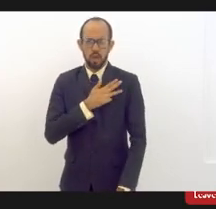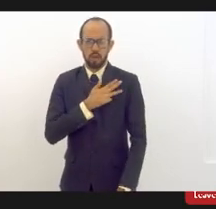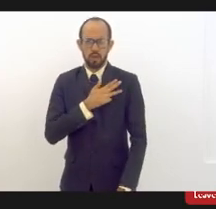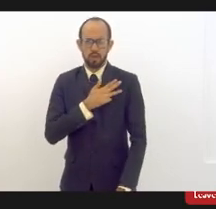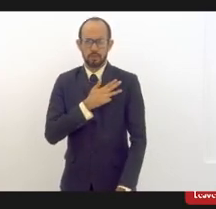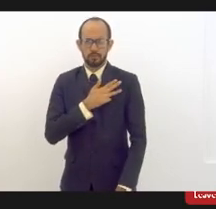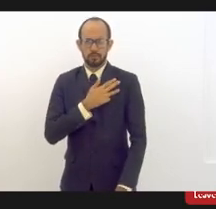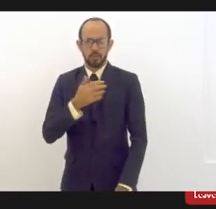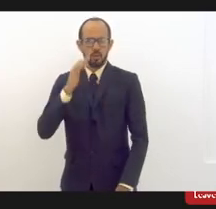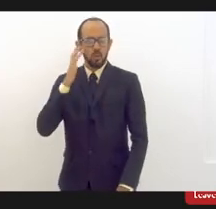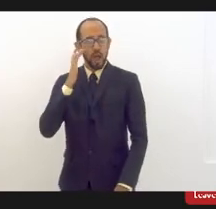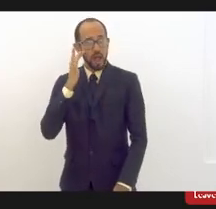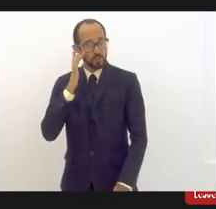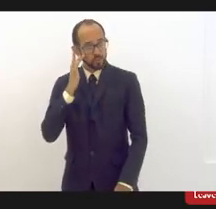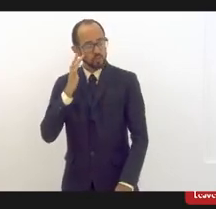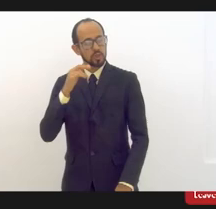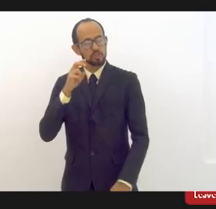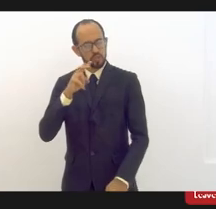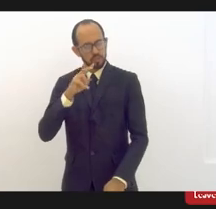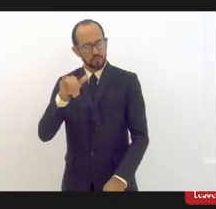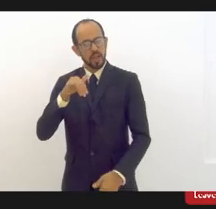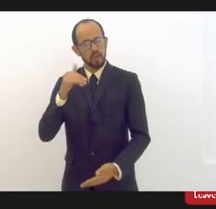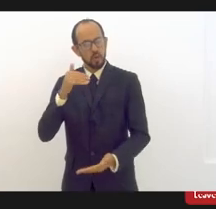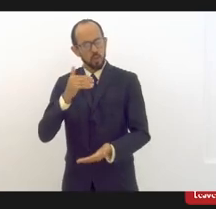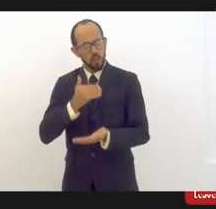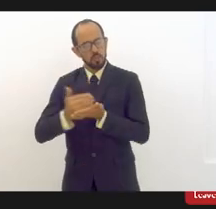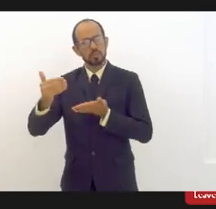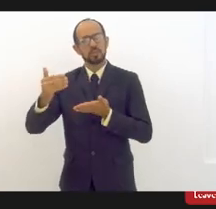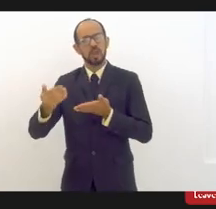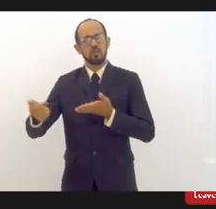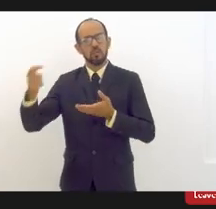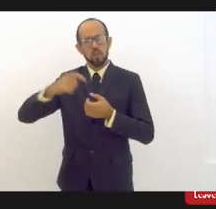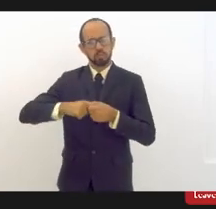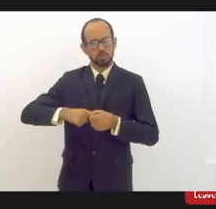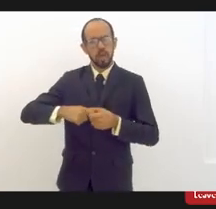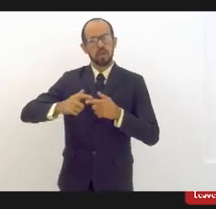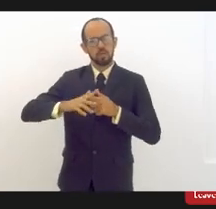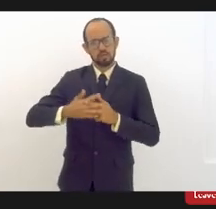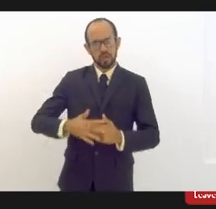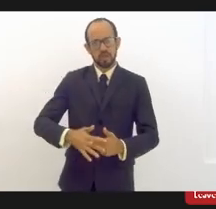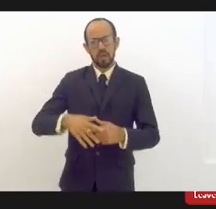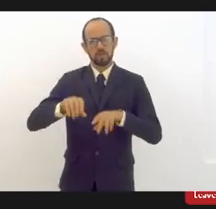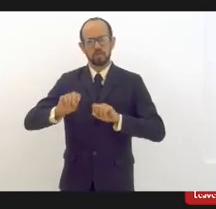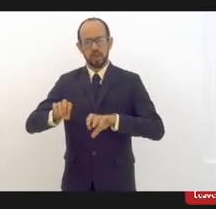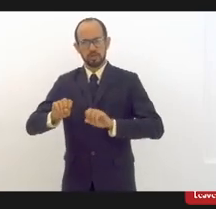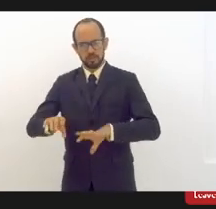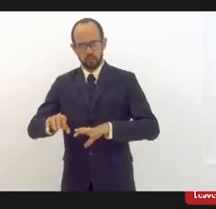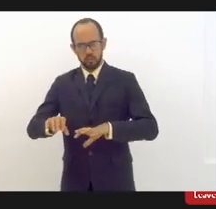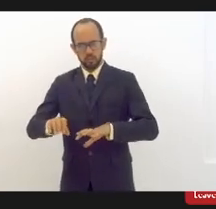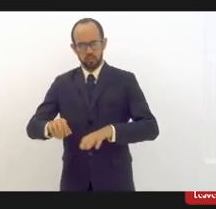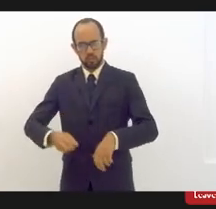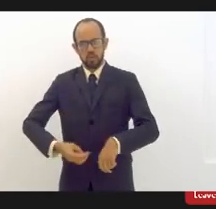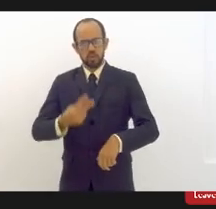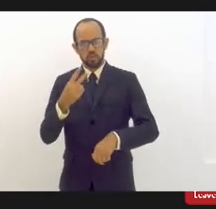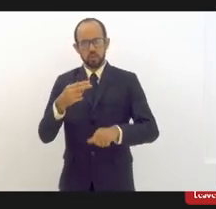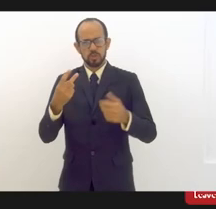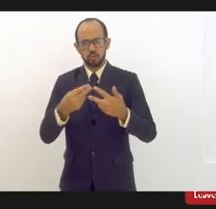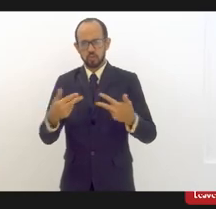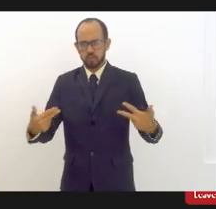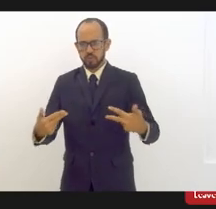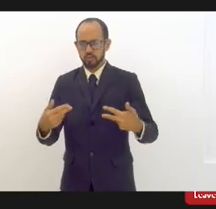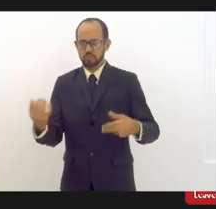que começaremos aí a voltar aos trilhos de alguma forma. São duas questões que eu acho